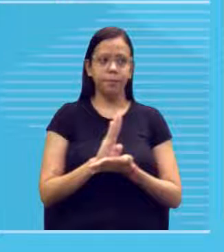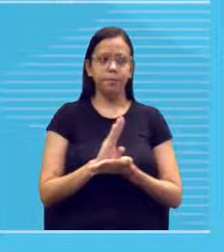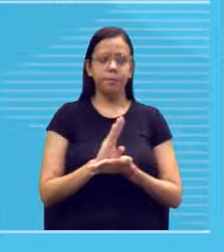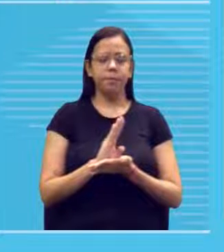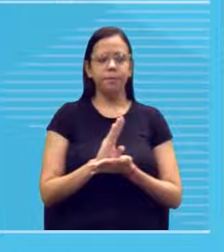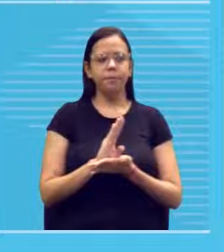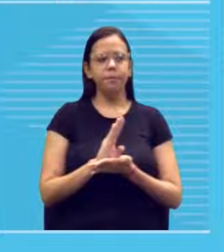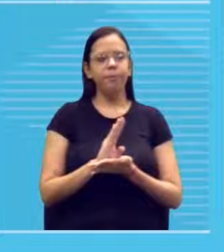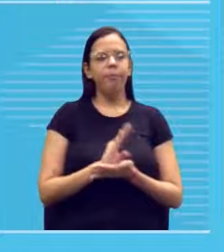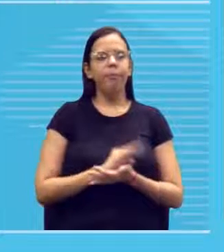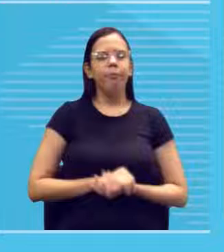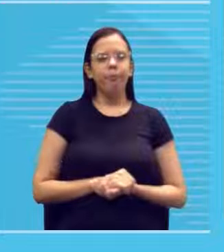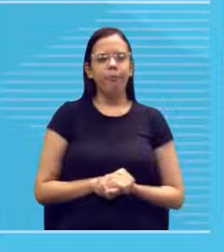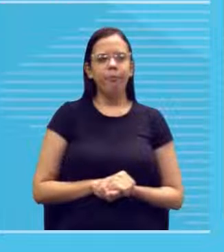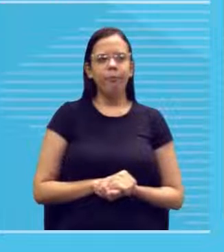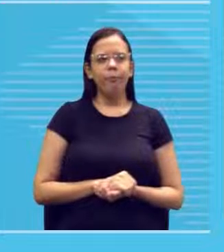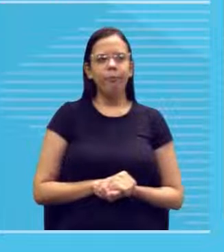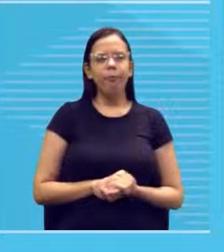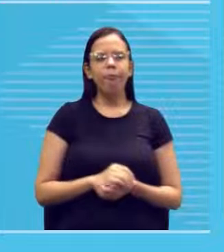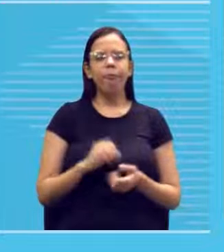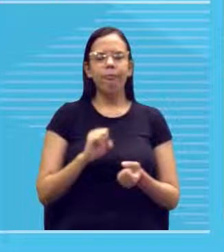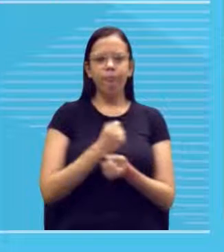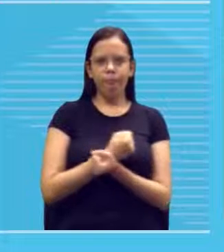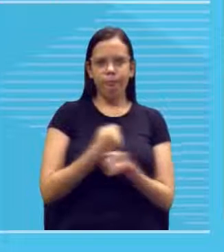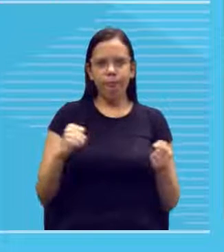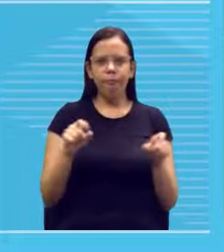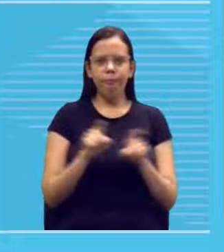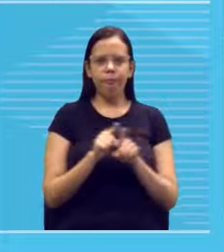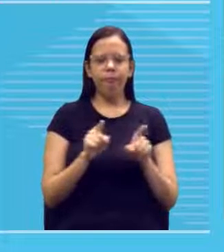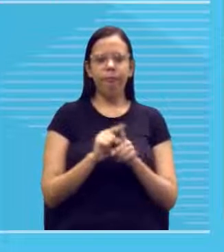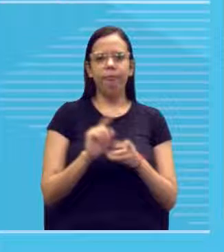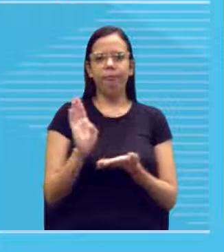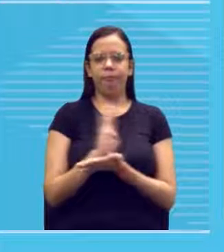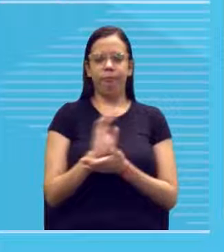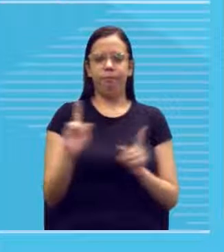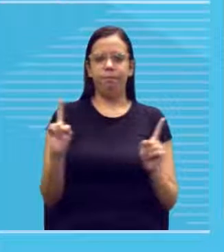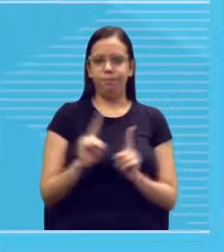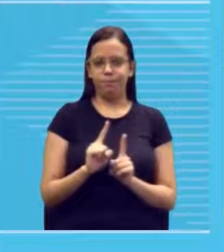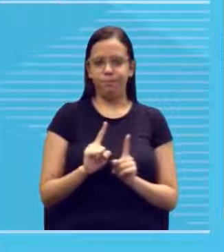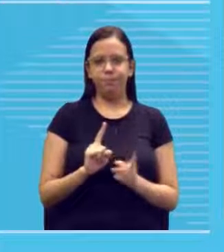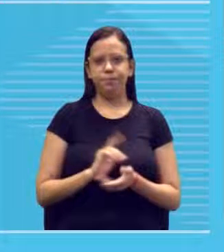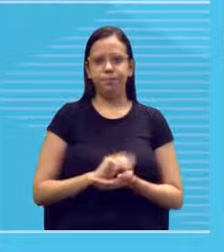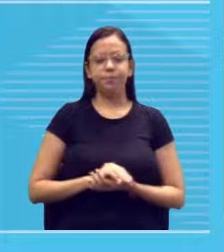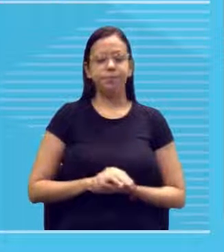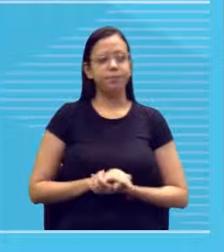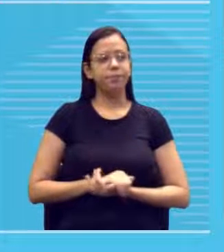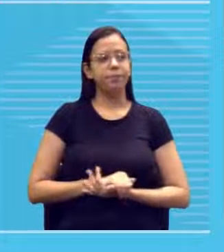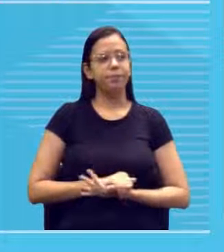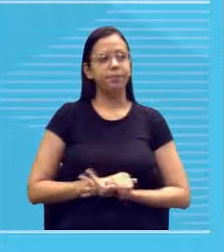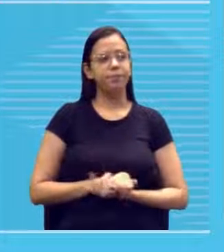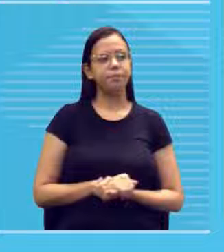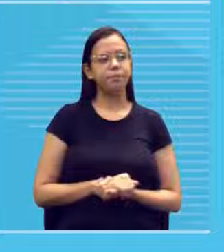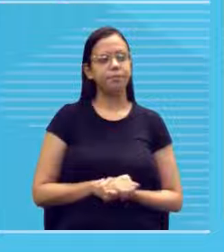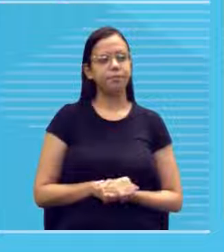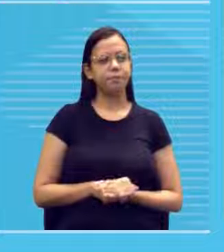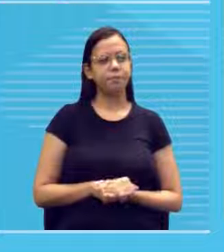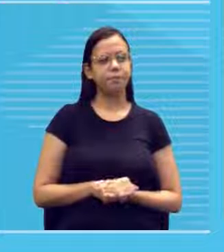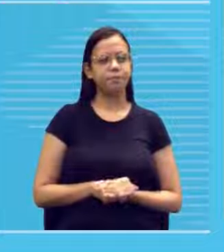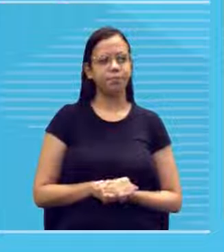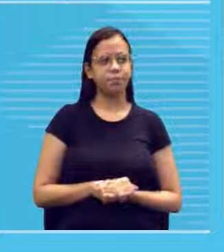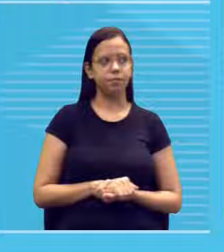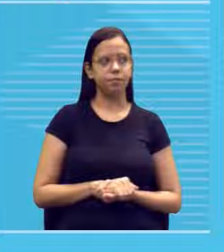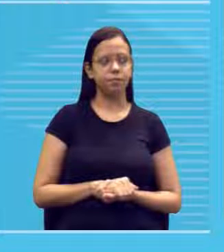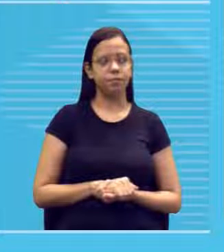maior e a outra base menor Olha aí nossa base menor nossa base maior